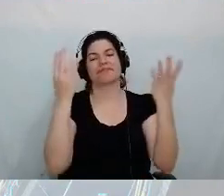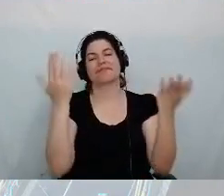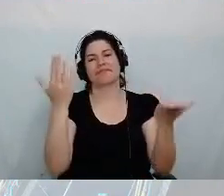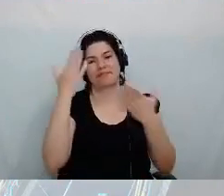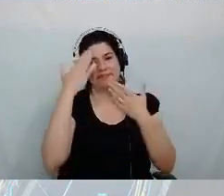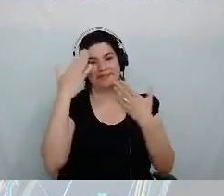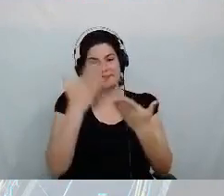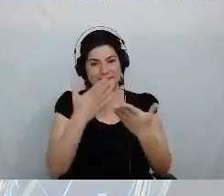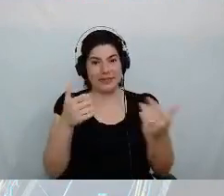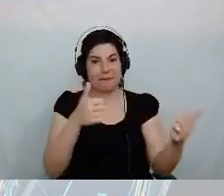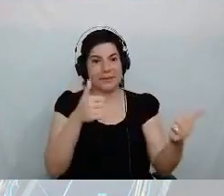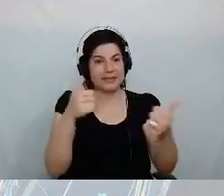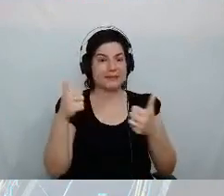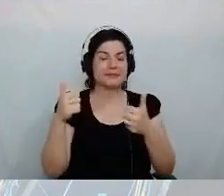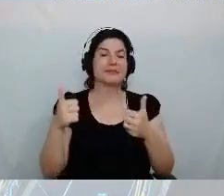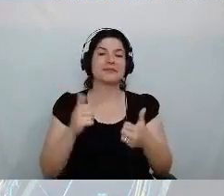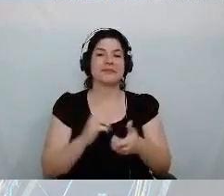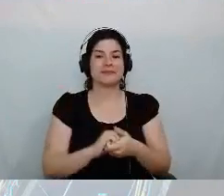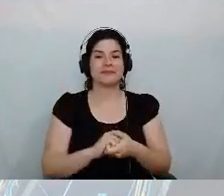bem?